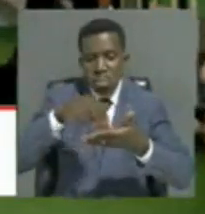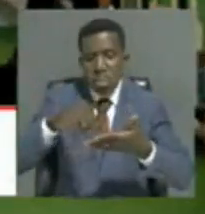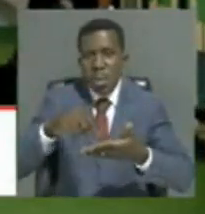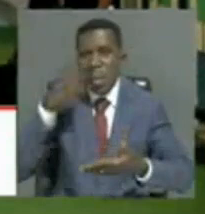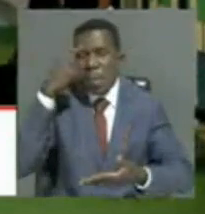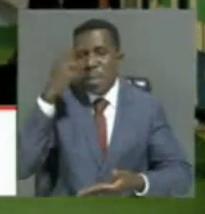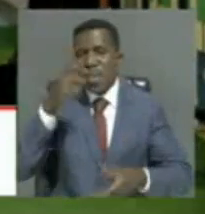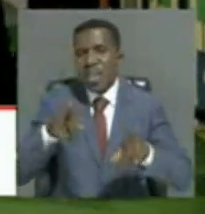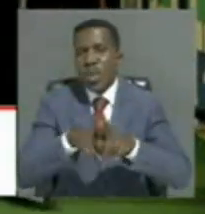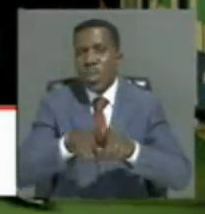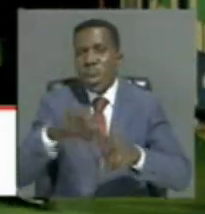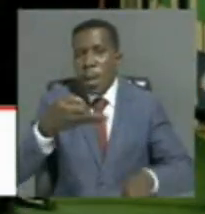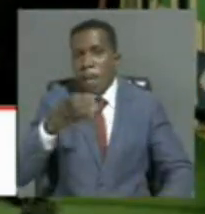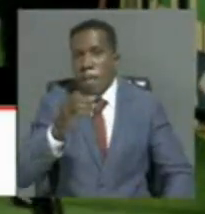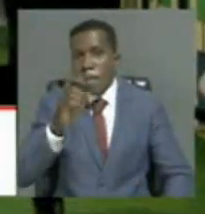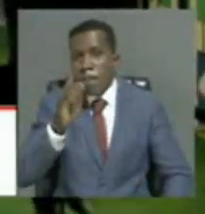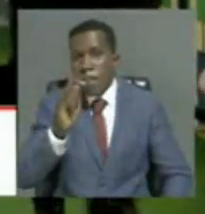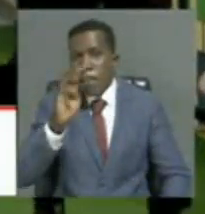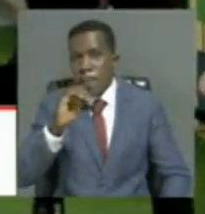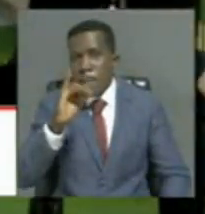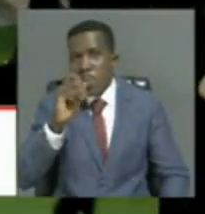se ver na vida.